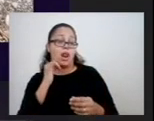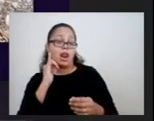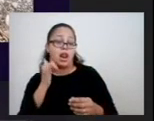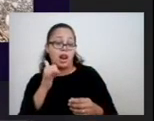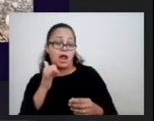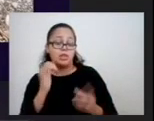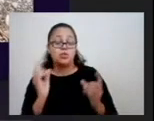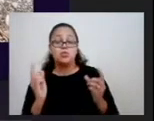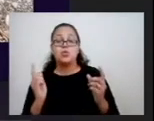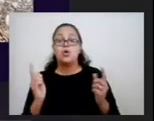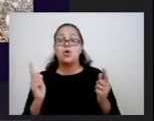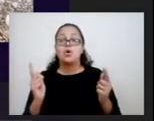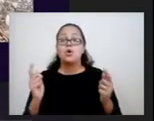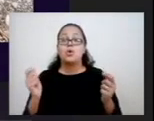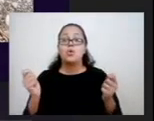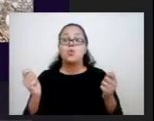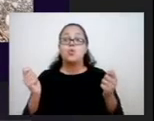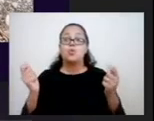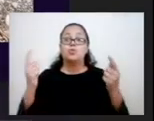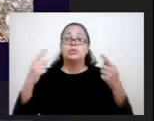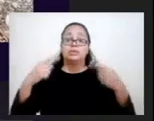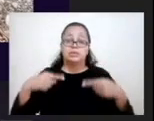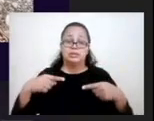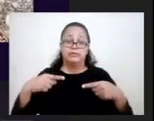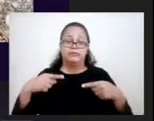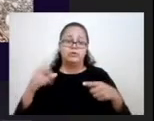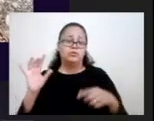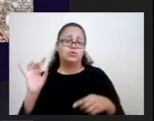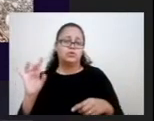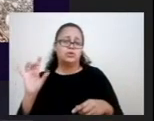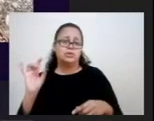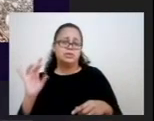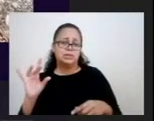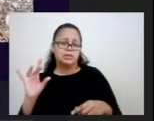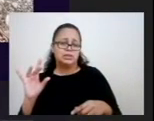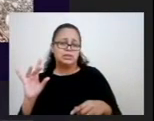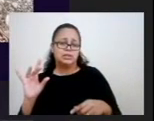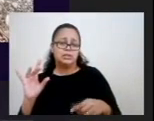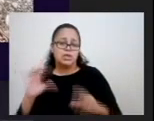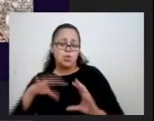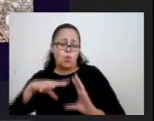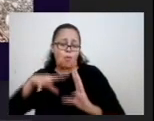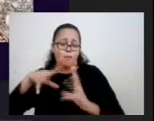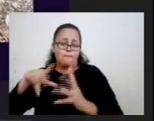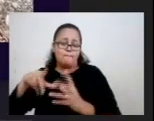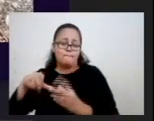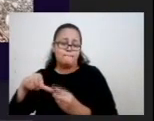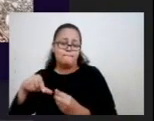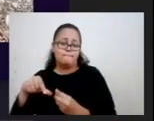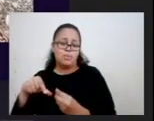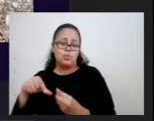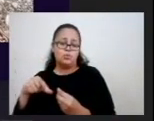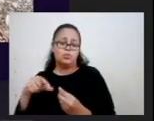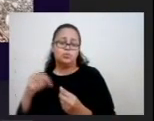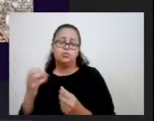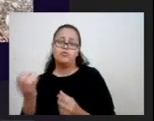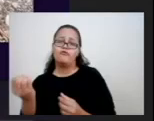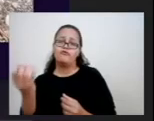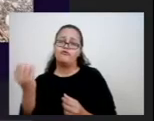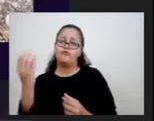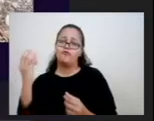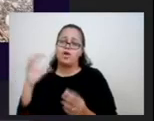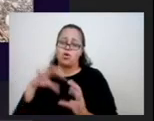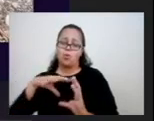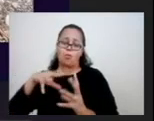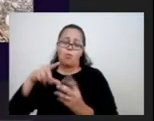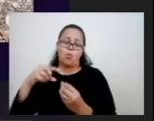o desafio de sozinho dar a mais difícil volta ao mundo realizada até aquele momento. Então, que